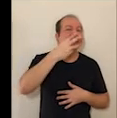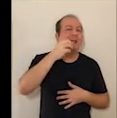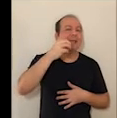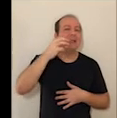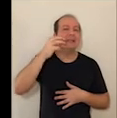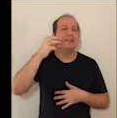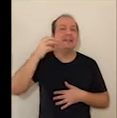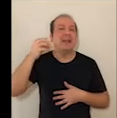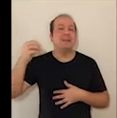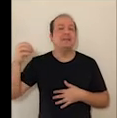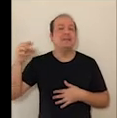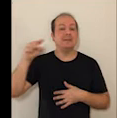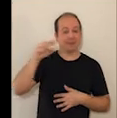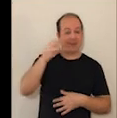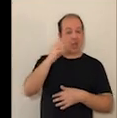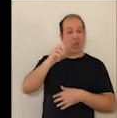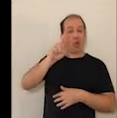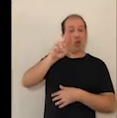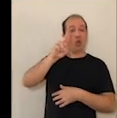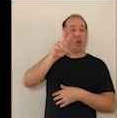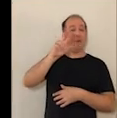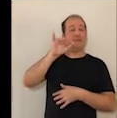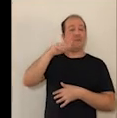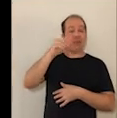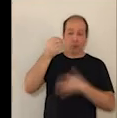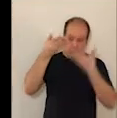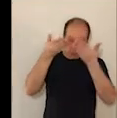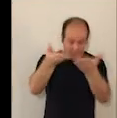300 sequins. Foi Mestre Corvino que lhe trouxe.